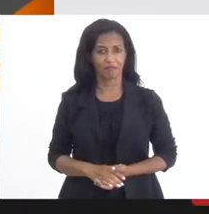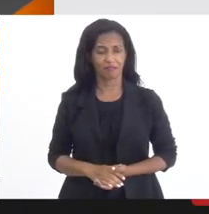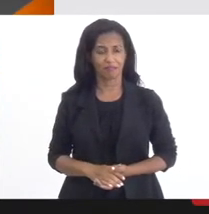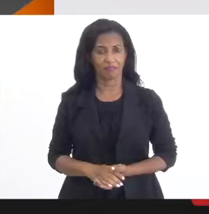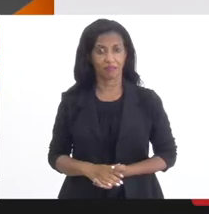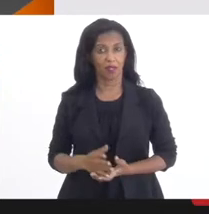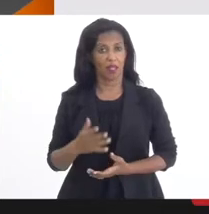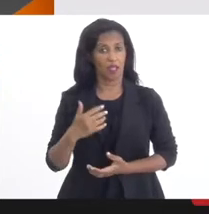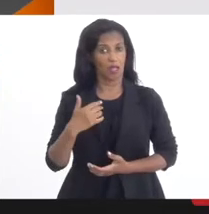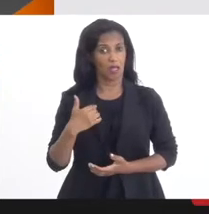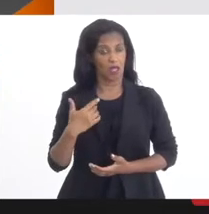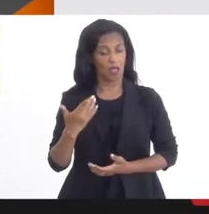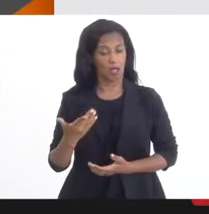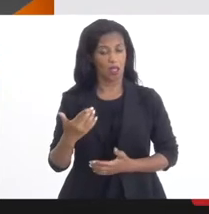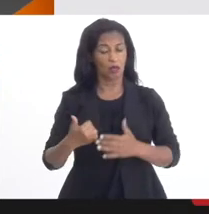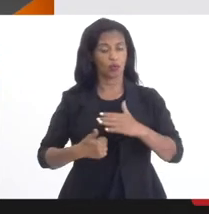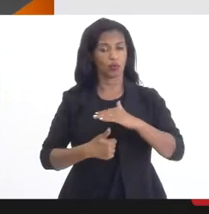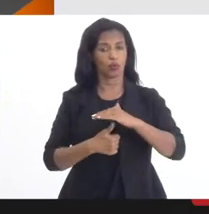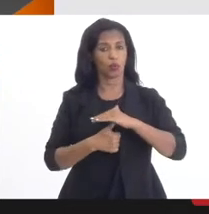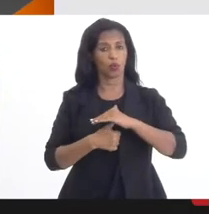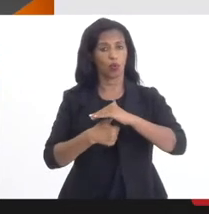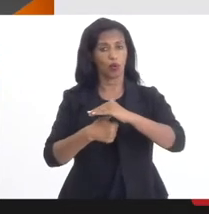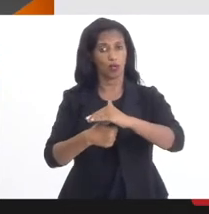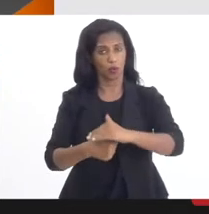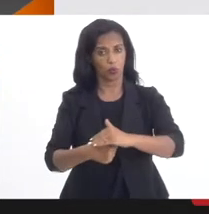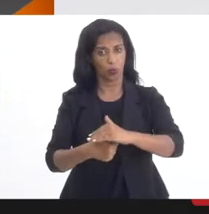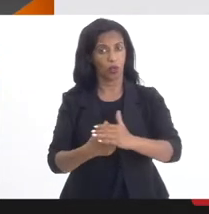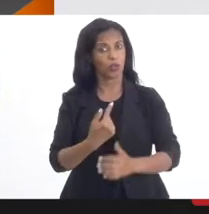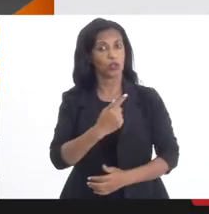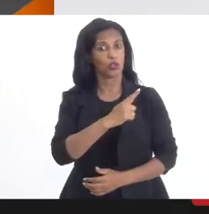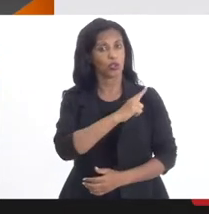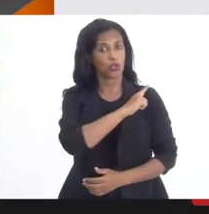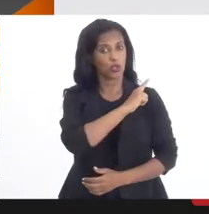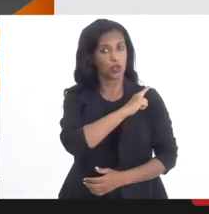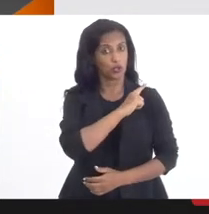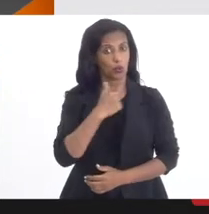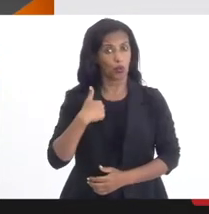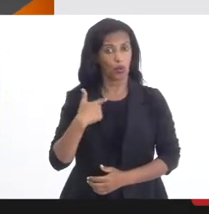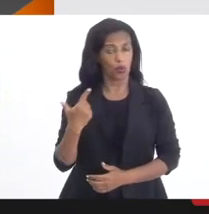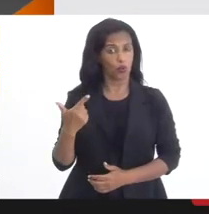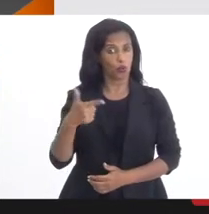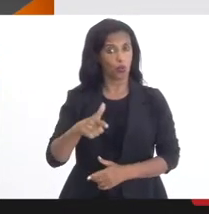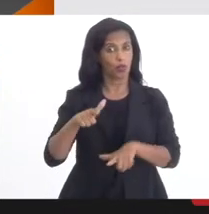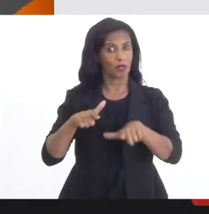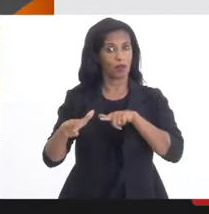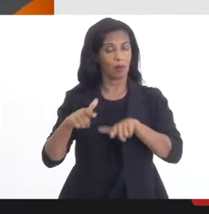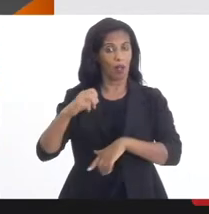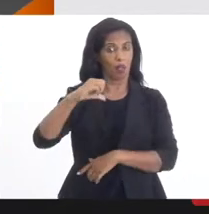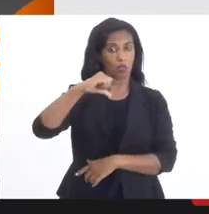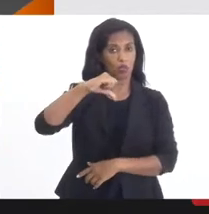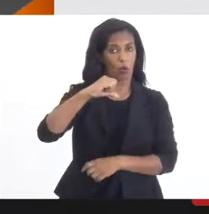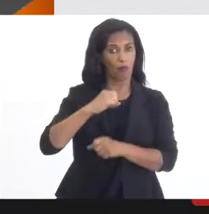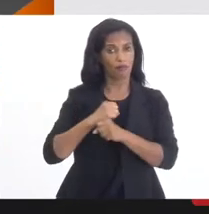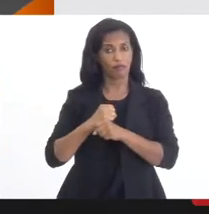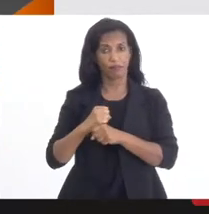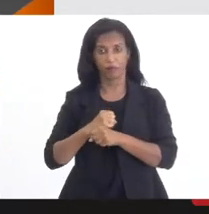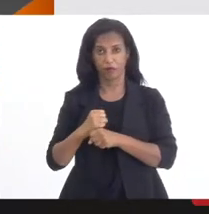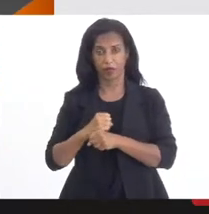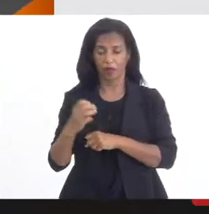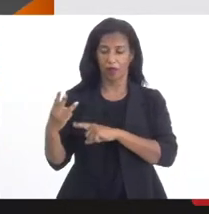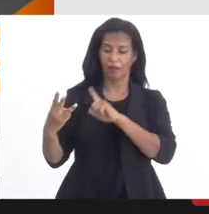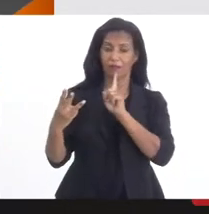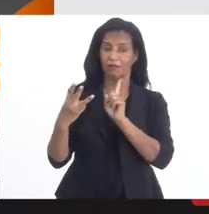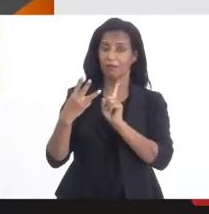Estou na gestão da UESO há 9 anos, Respeito, estou na gestão da UESO há 9 anos, participei, portanto, essa é a